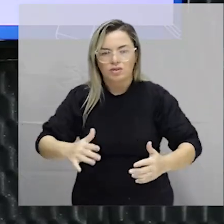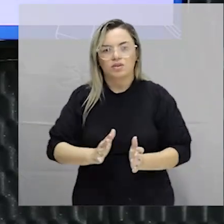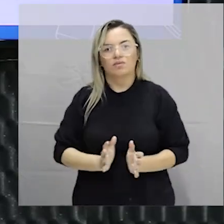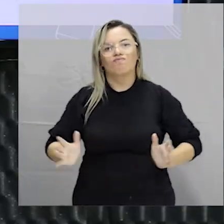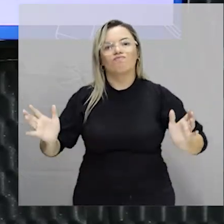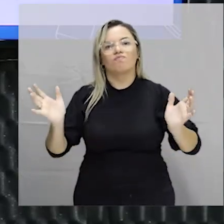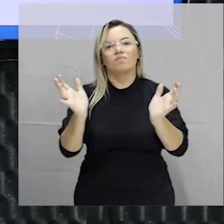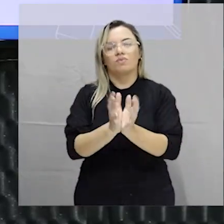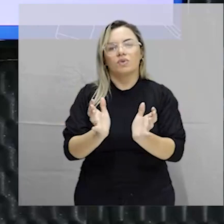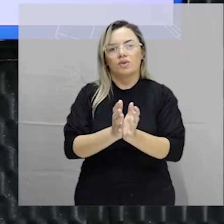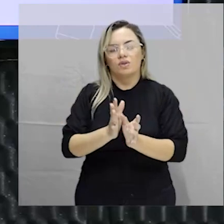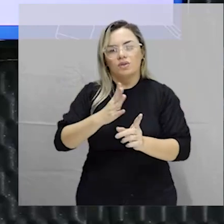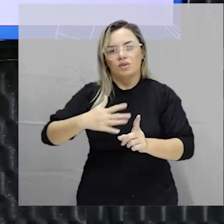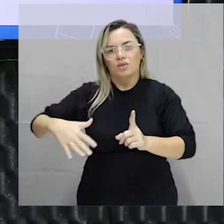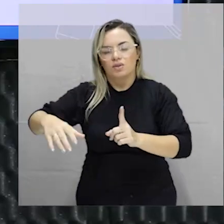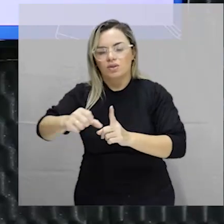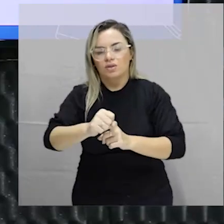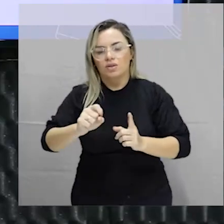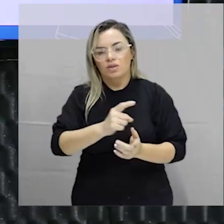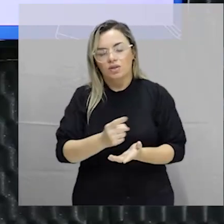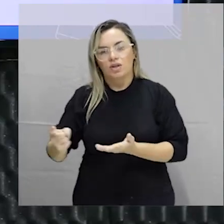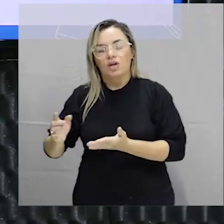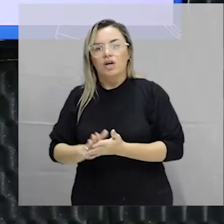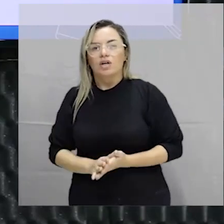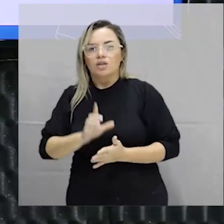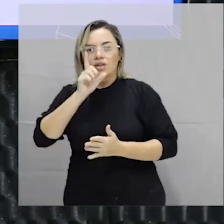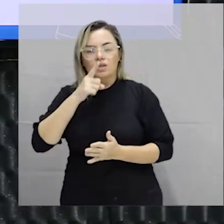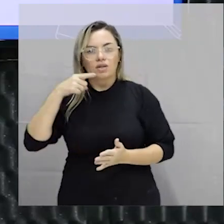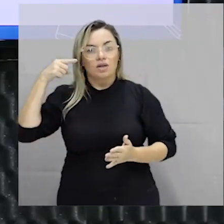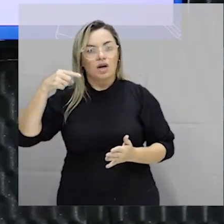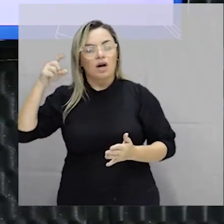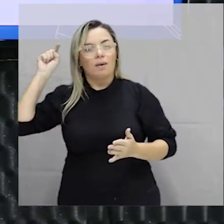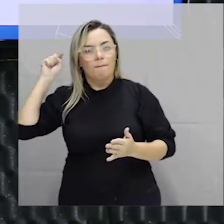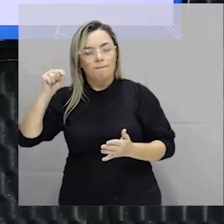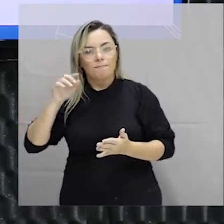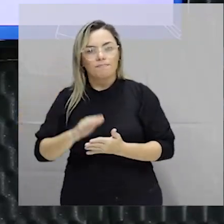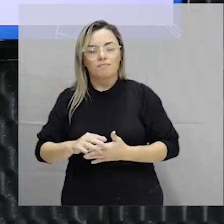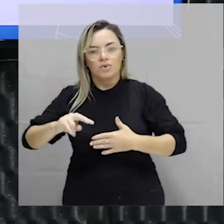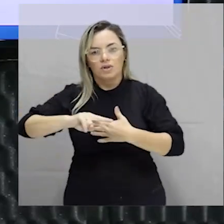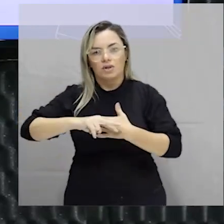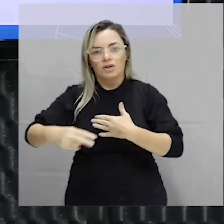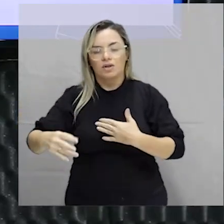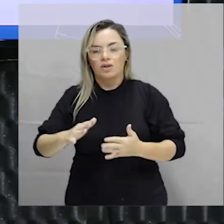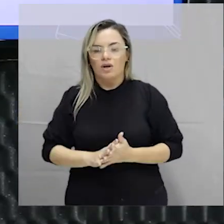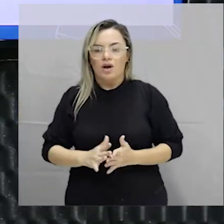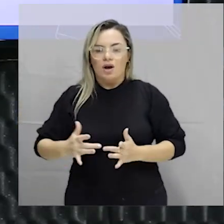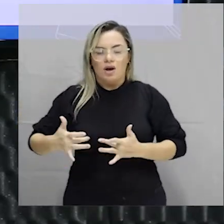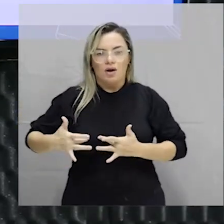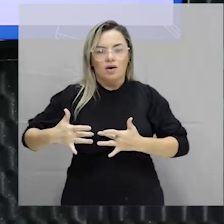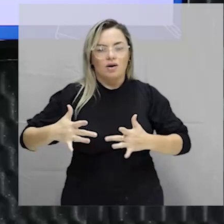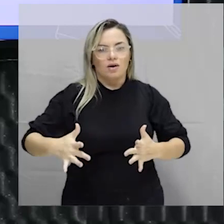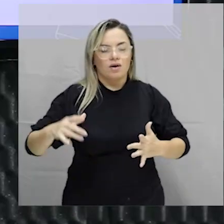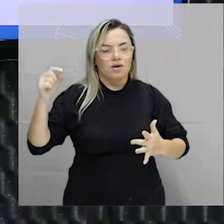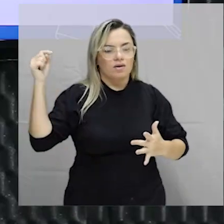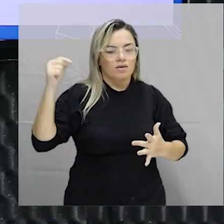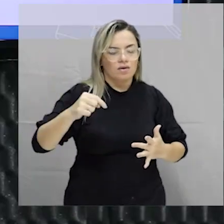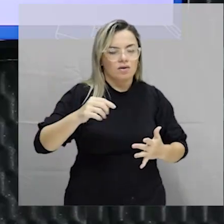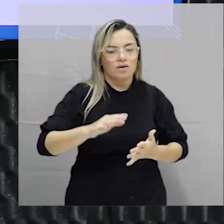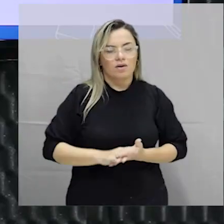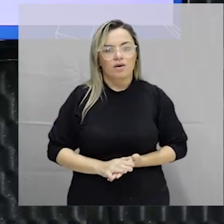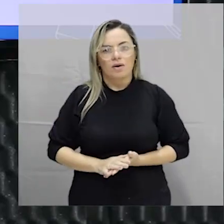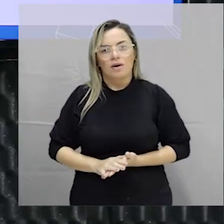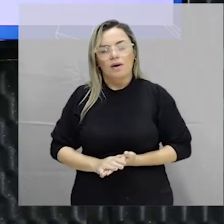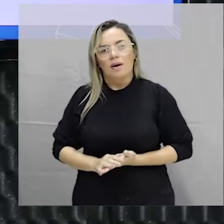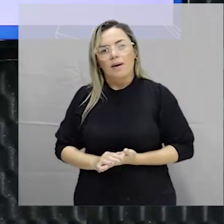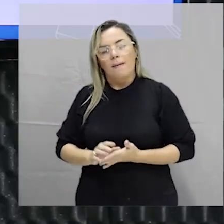de classes. Enquanto que para Durkheim, essa divisão do trabalho geraria solidariedade, mecânica ou